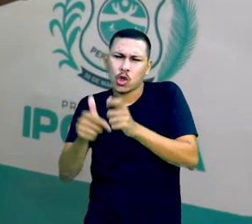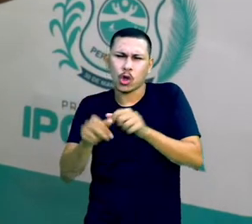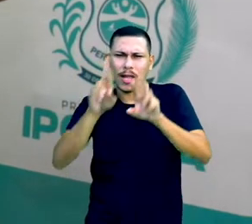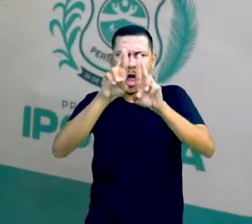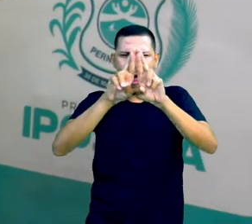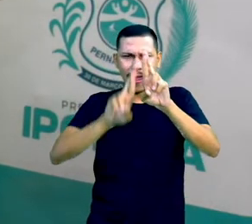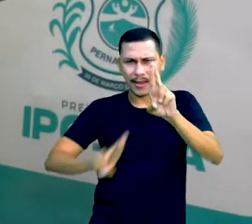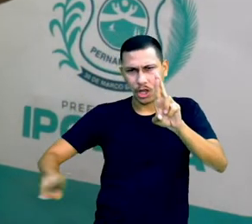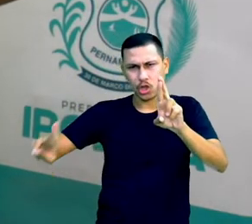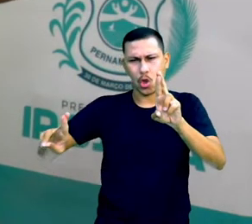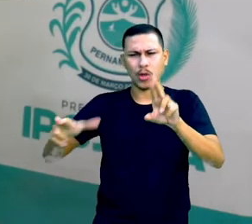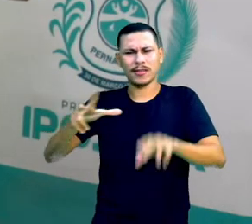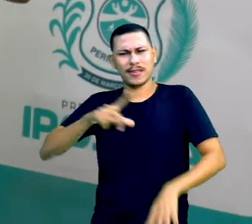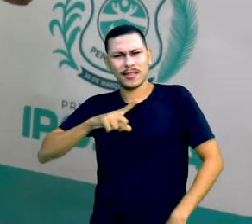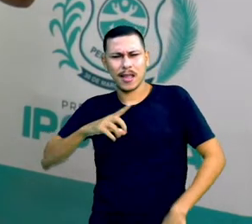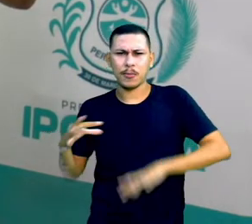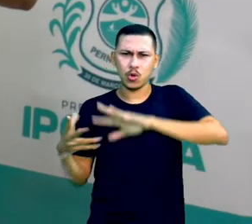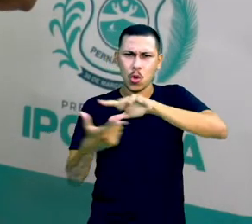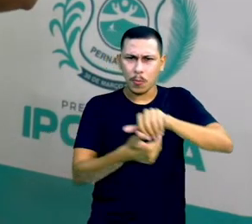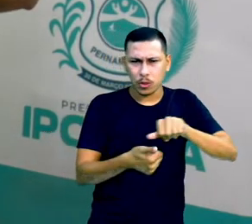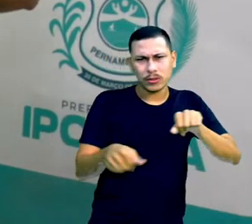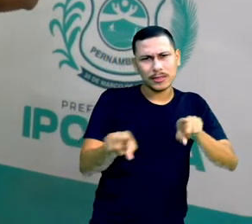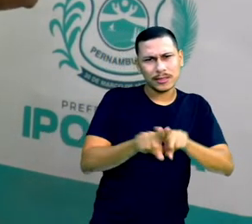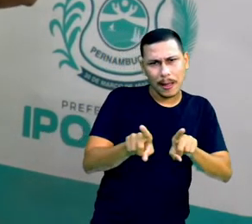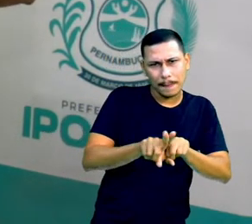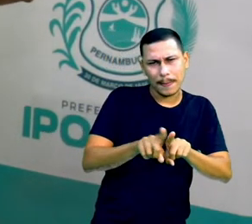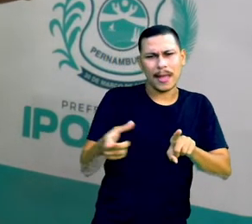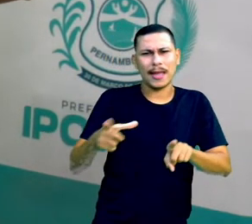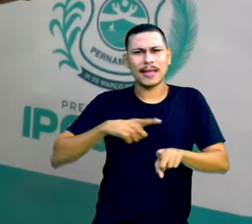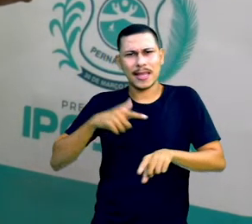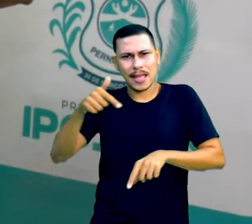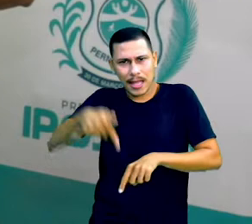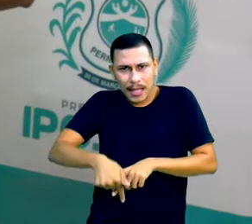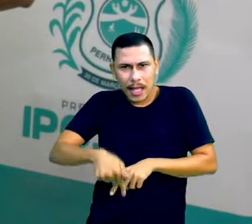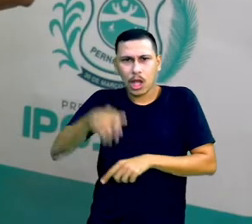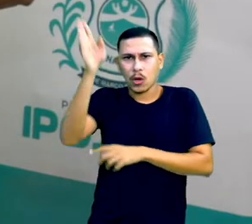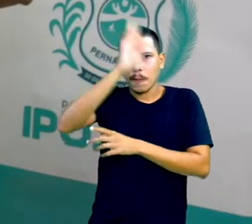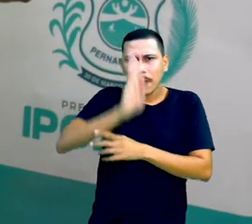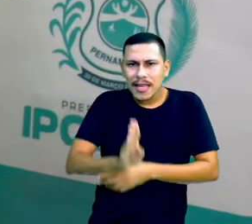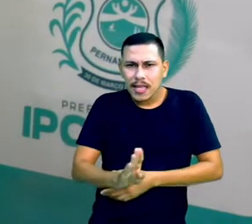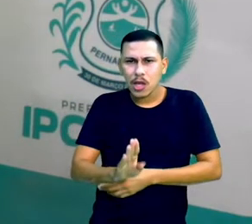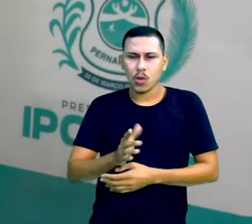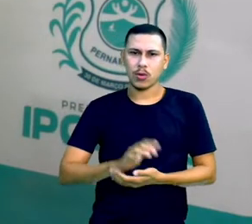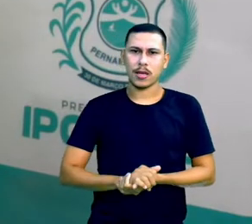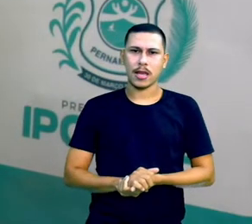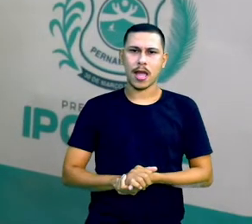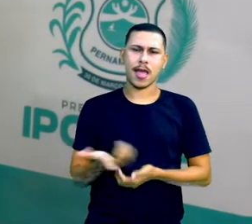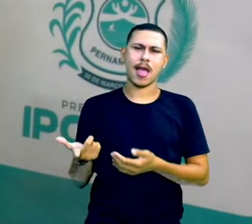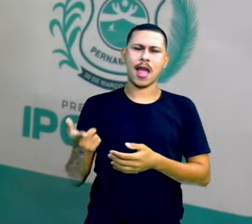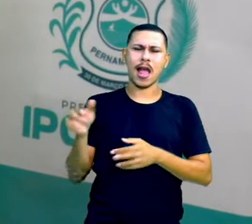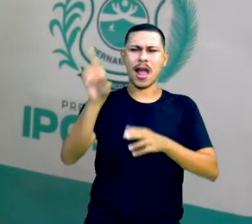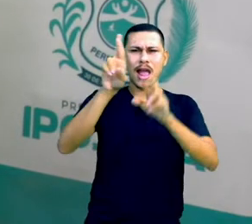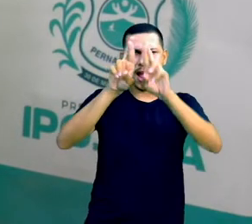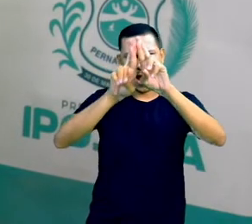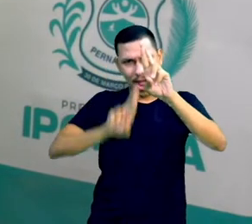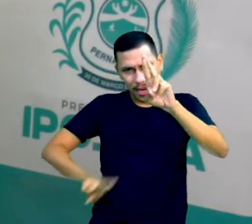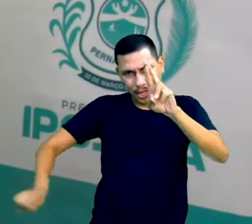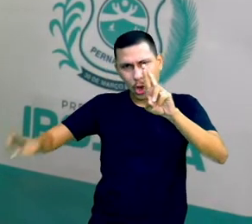planeta, principalmente a que é predominante no nosso país, o cristianismo. Lá a gente